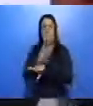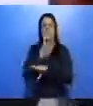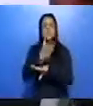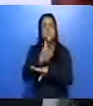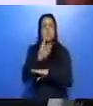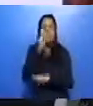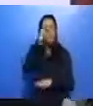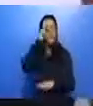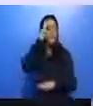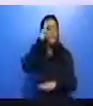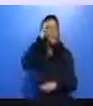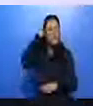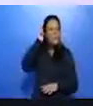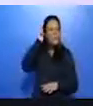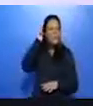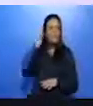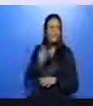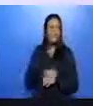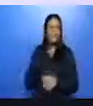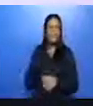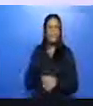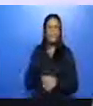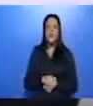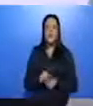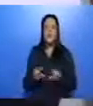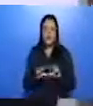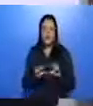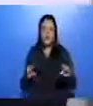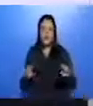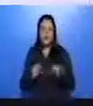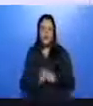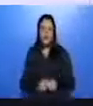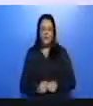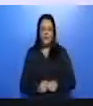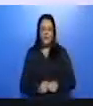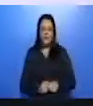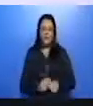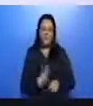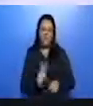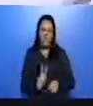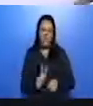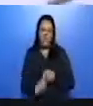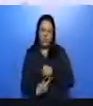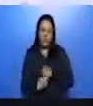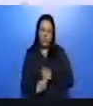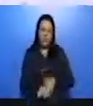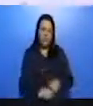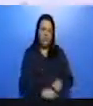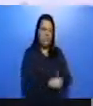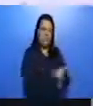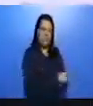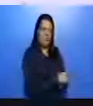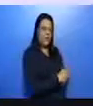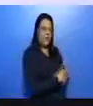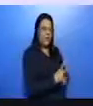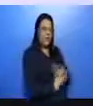orações, porque eu tenho 2 verbos, o verbo ter e o verbo passar. Eu tenho